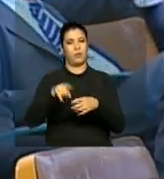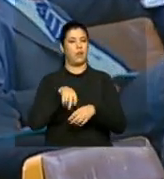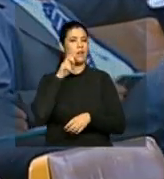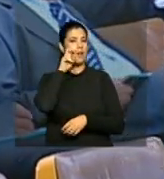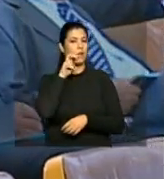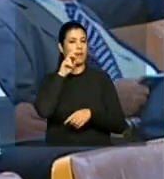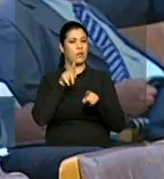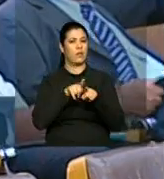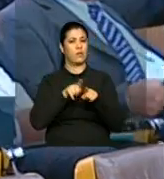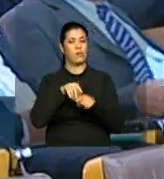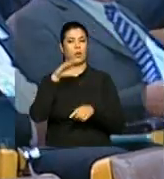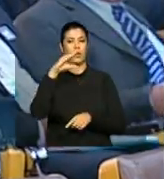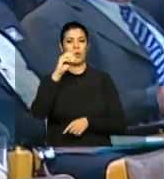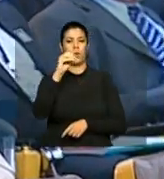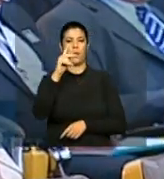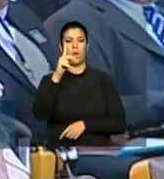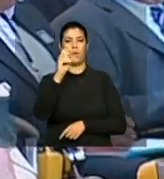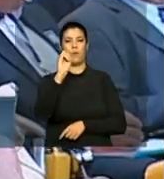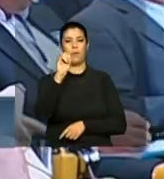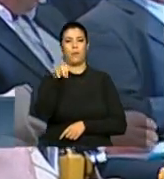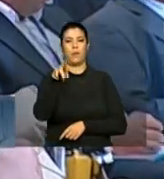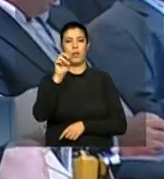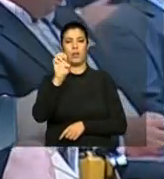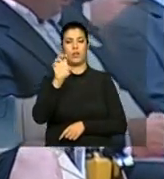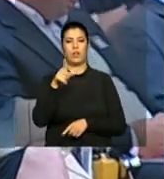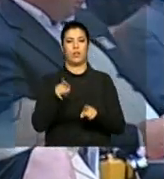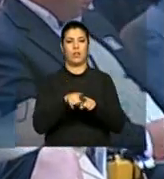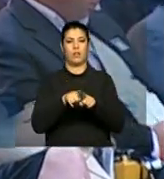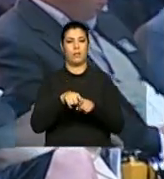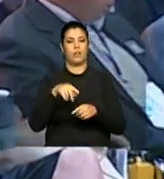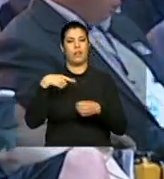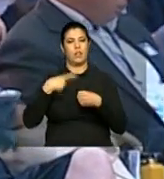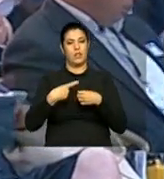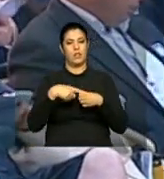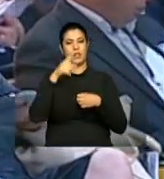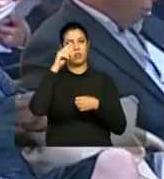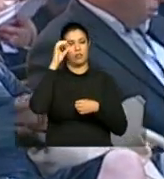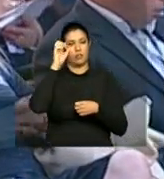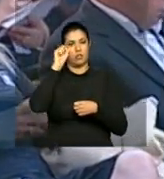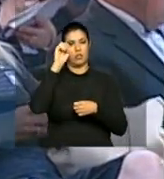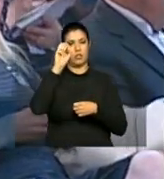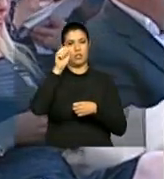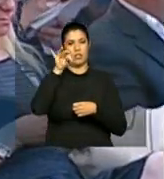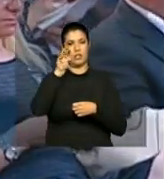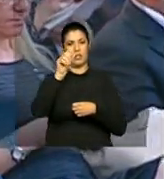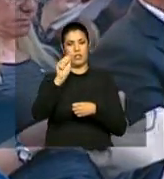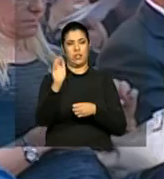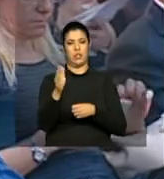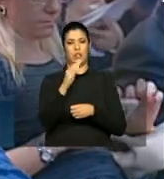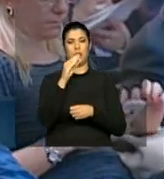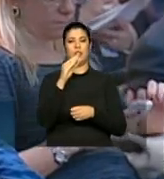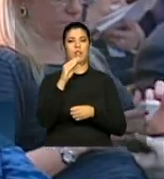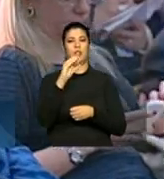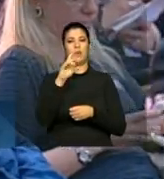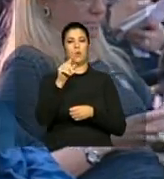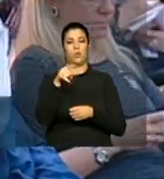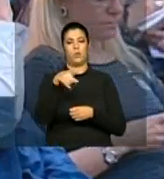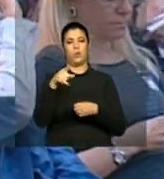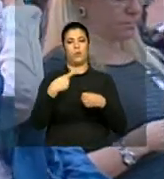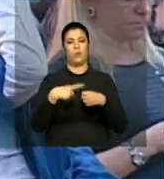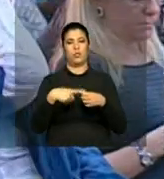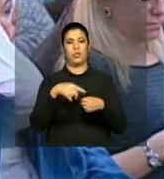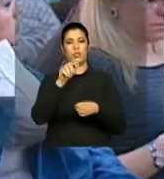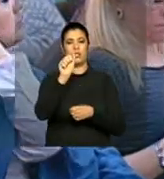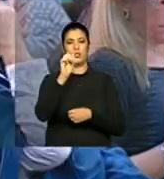Norte, Copirne, presidido pelo senor Jackson de Santa Cruz, Albuquerque Bezerra, prefeito de Afonso Bezerra, Rio Grande do